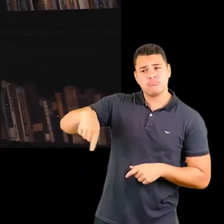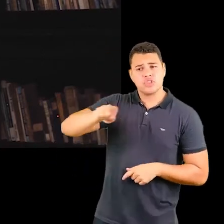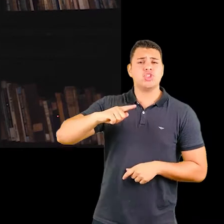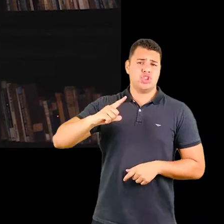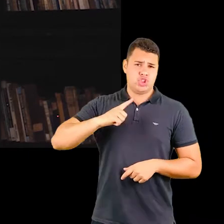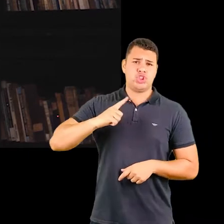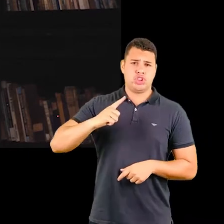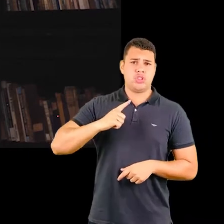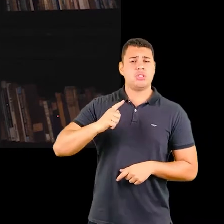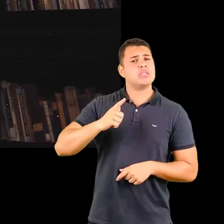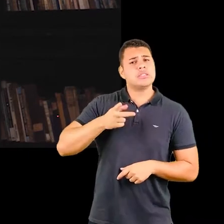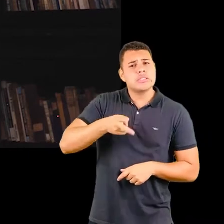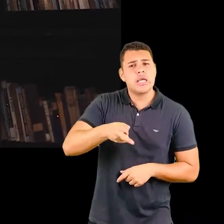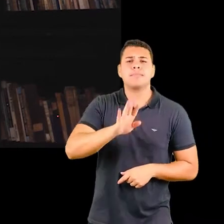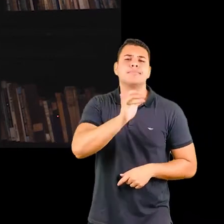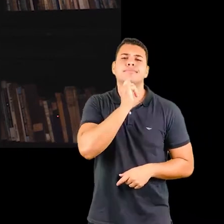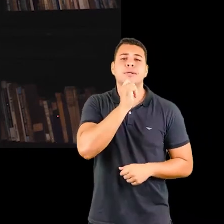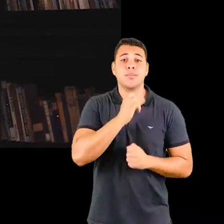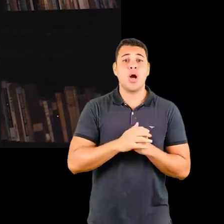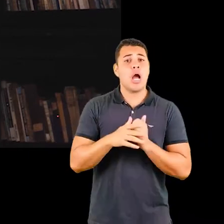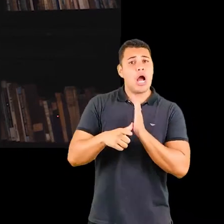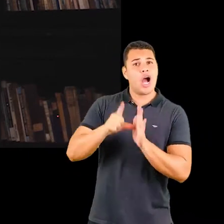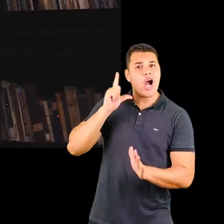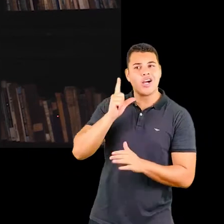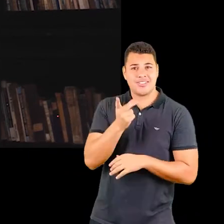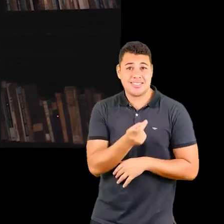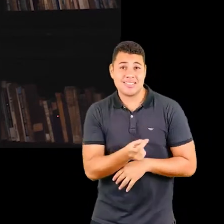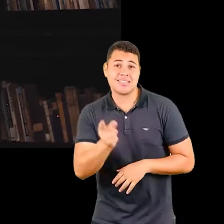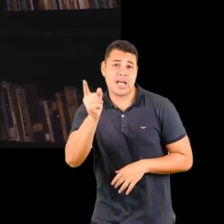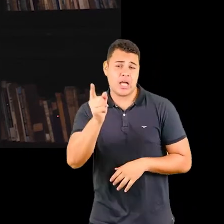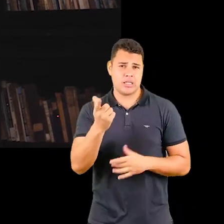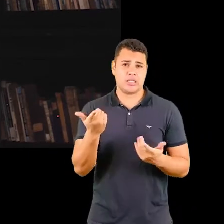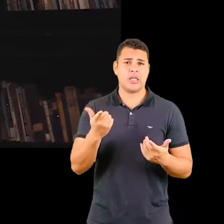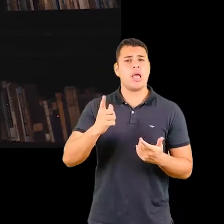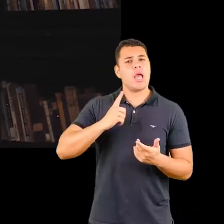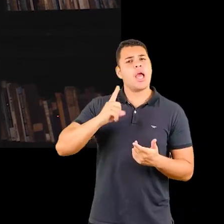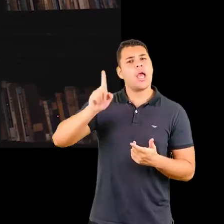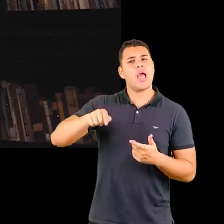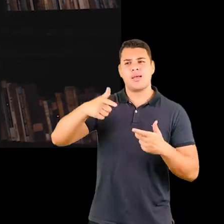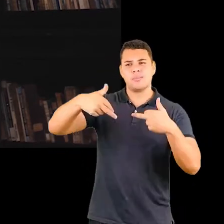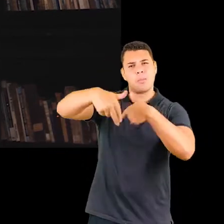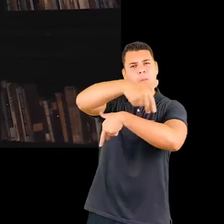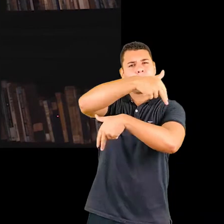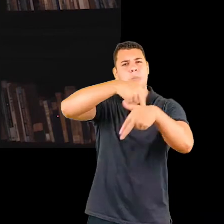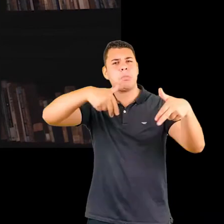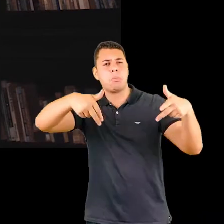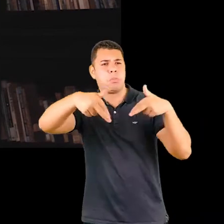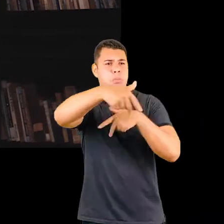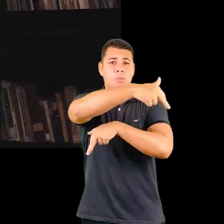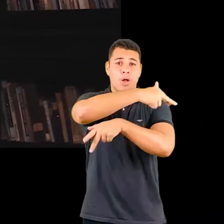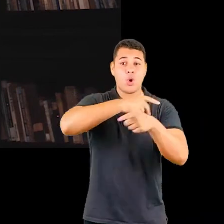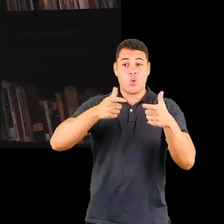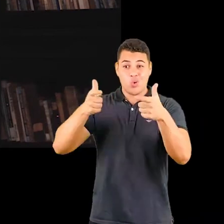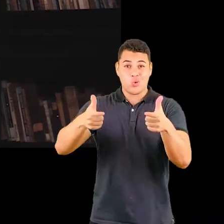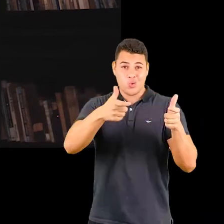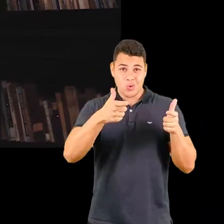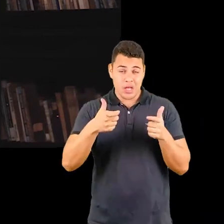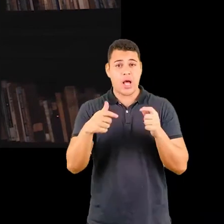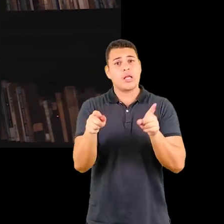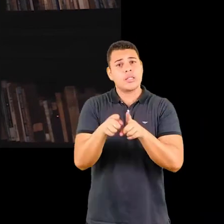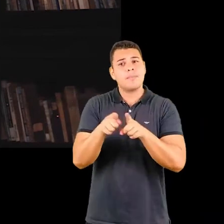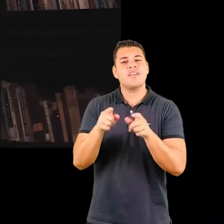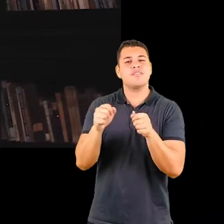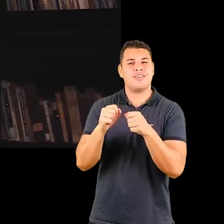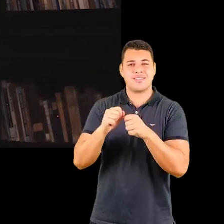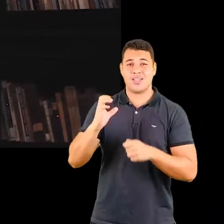essa prática de, antes de sair, para eles fazer, rodear, assim, o espaço, fazer